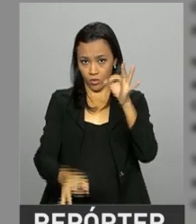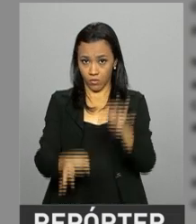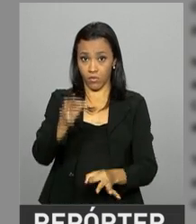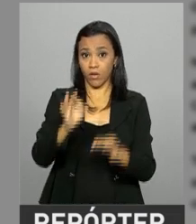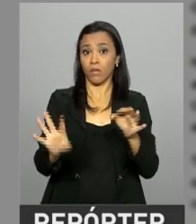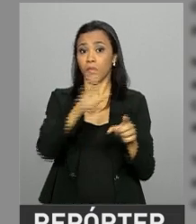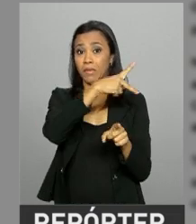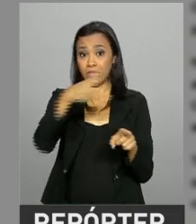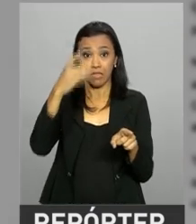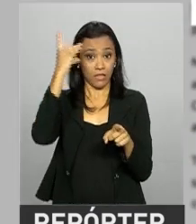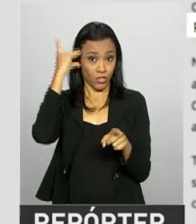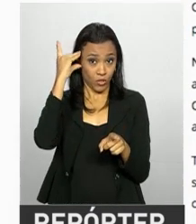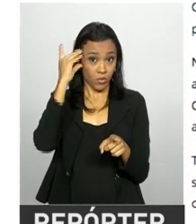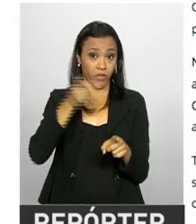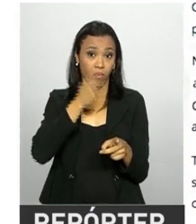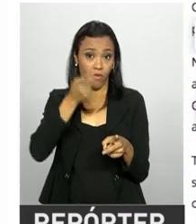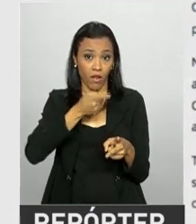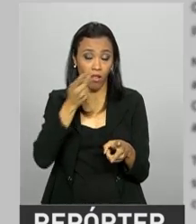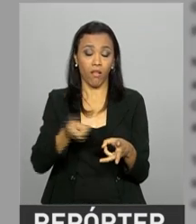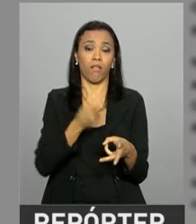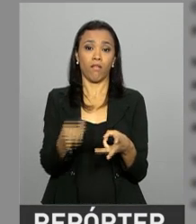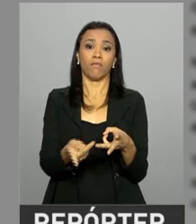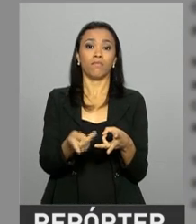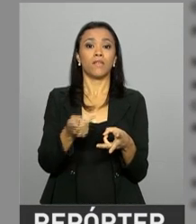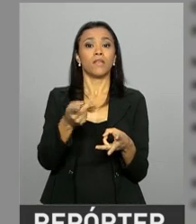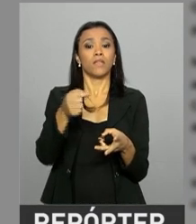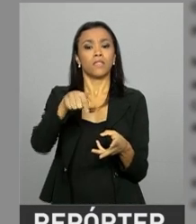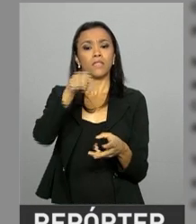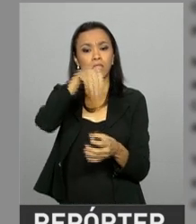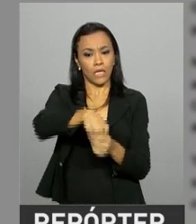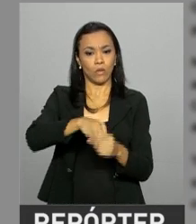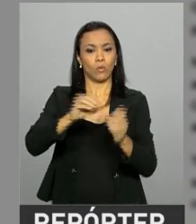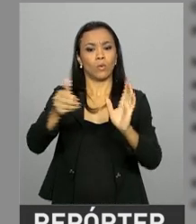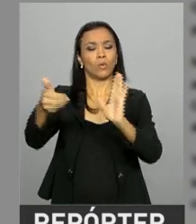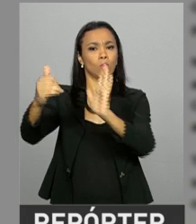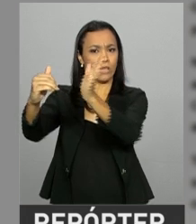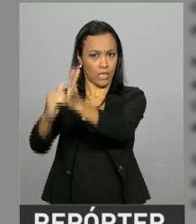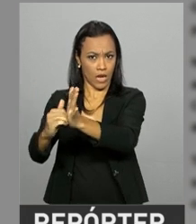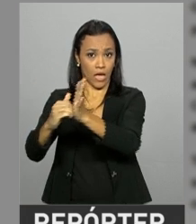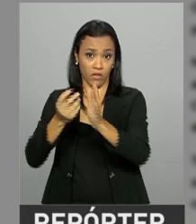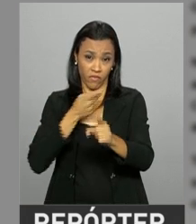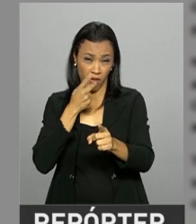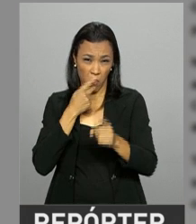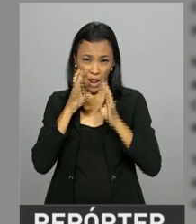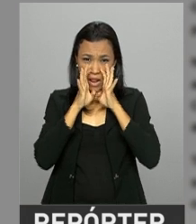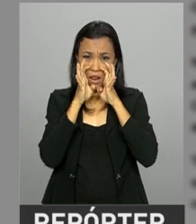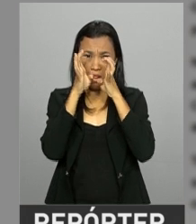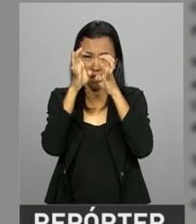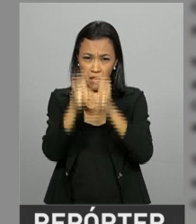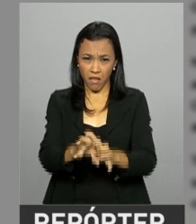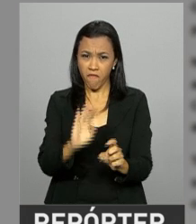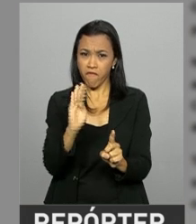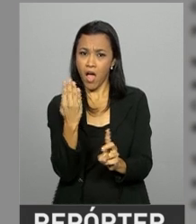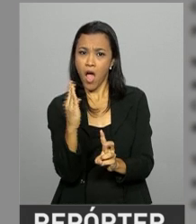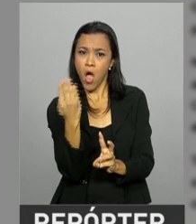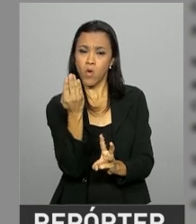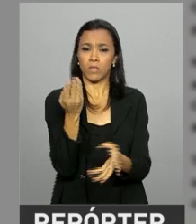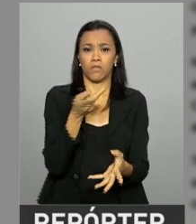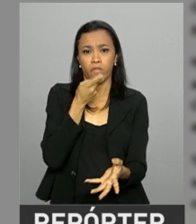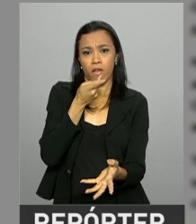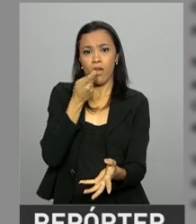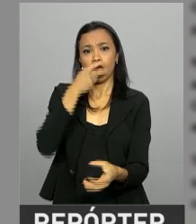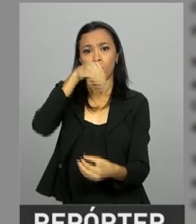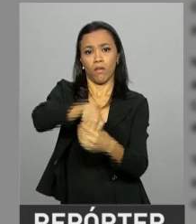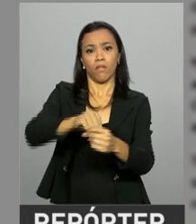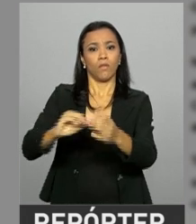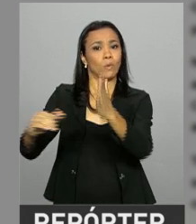por crime de responsabilidade no Congresso Nacional no senado federal eles dizem que as foram feitas de diversas falsas acusações que